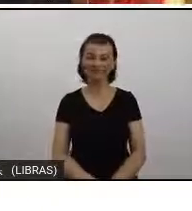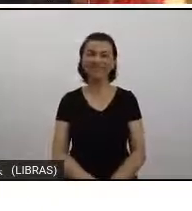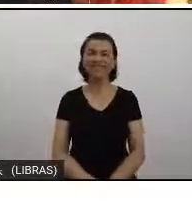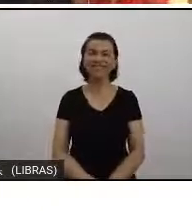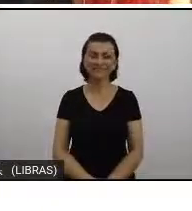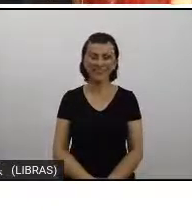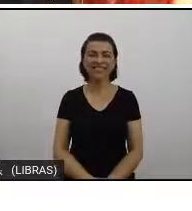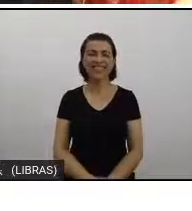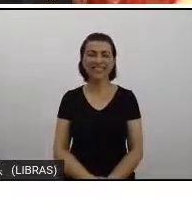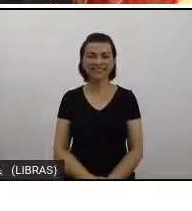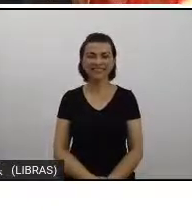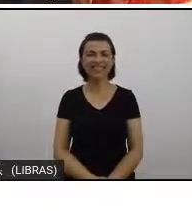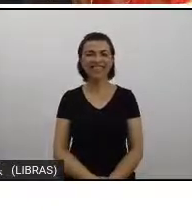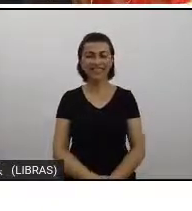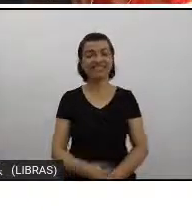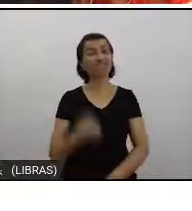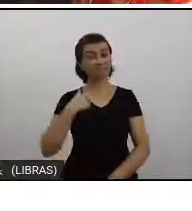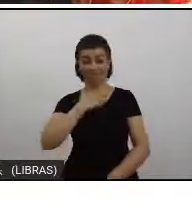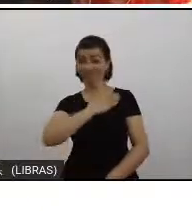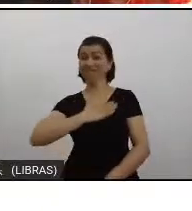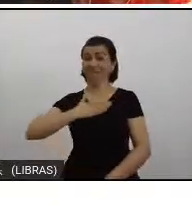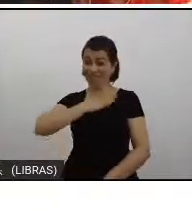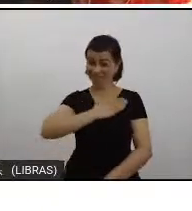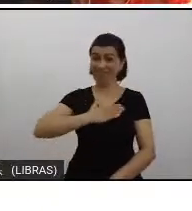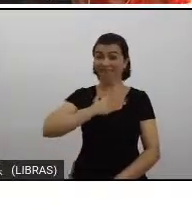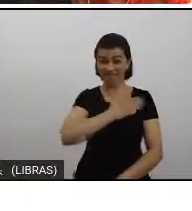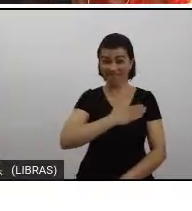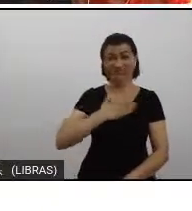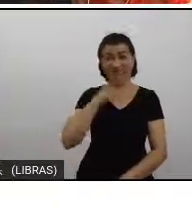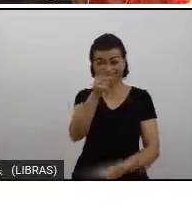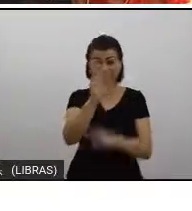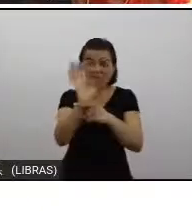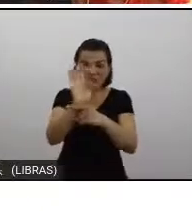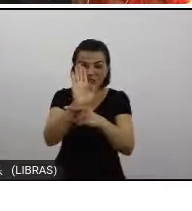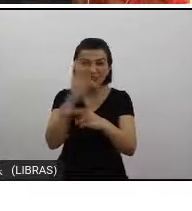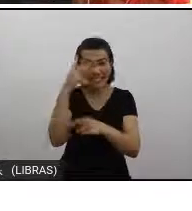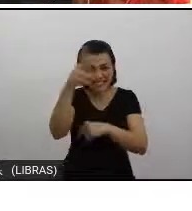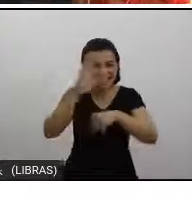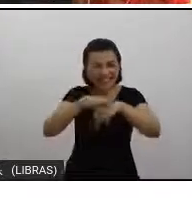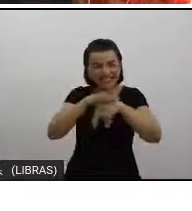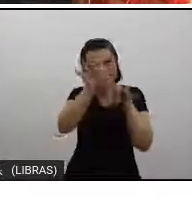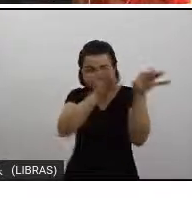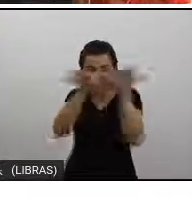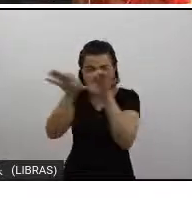É demais esse vídeo. Não, tá sendo demais assistir todos juntos, já falei isso.